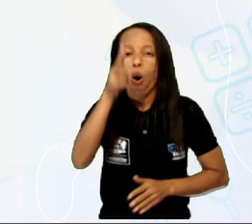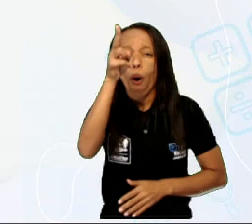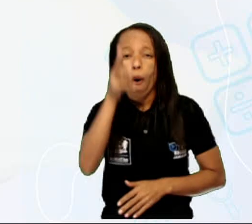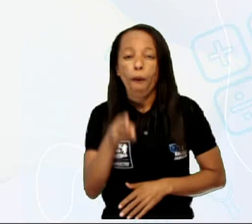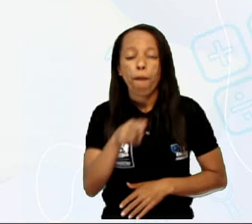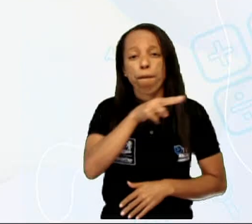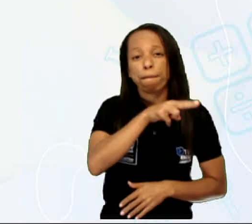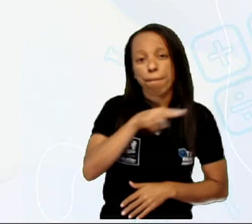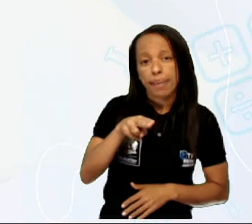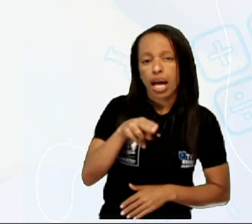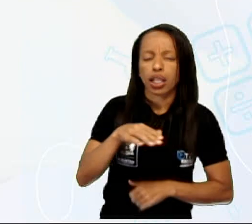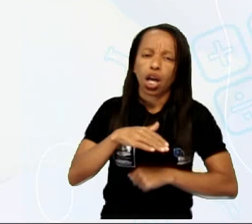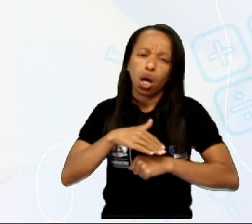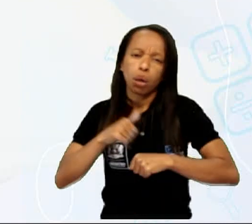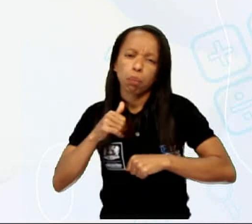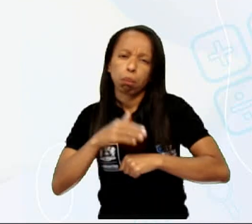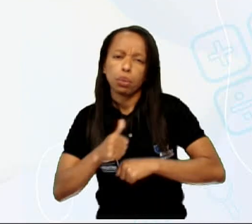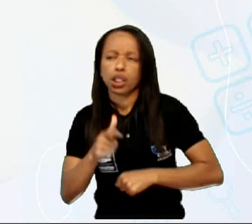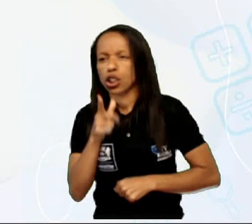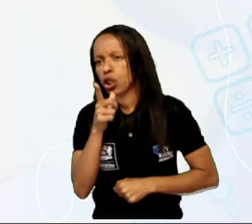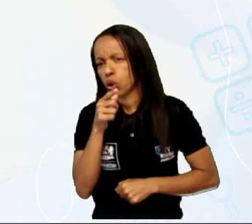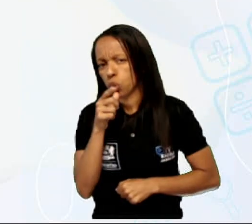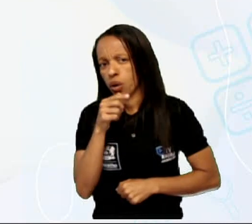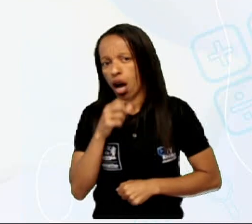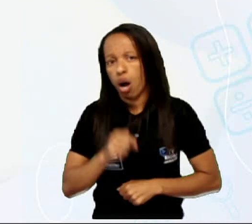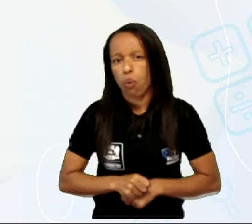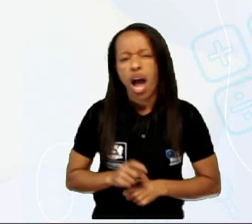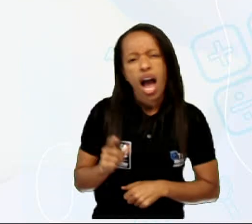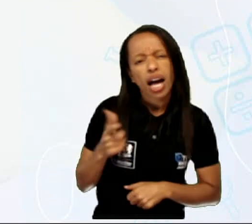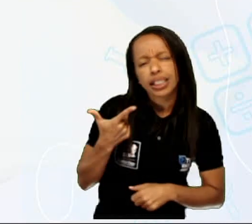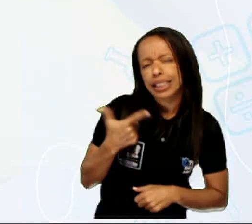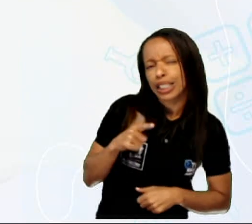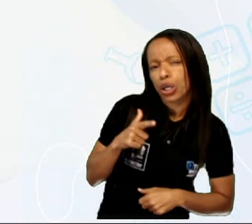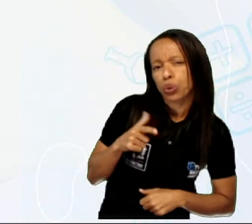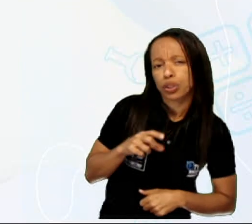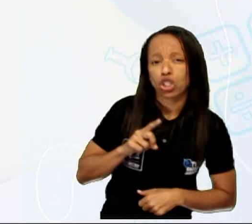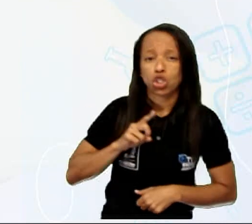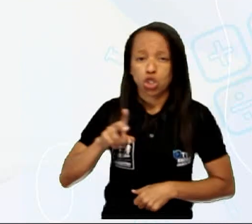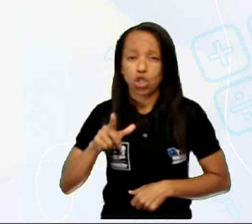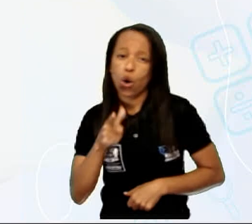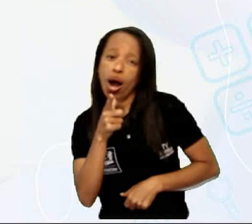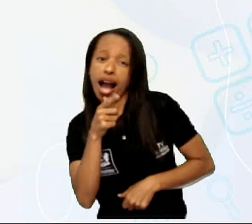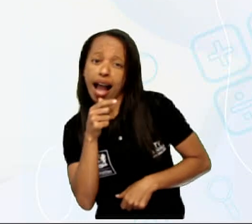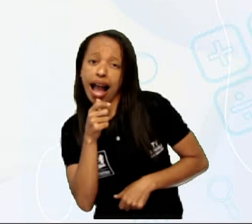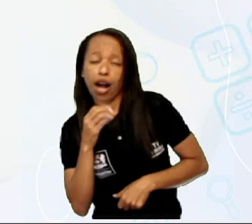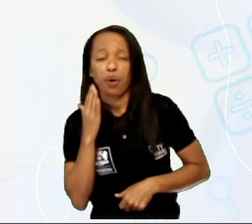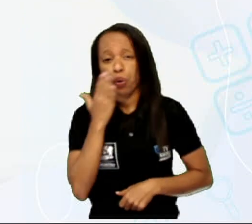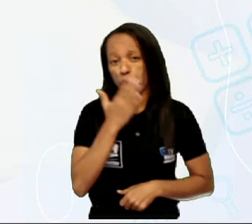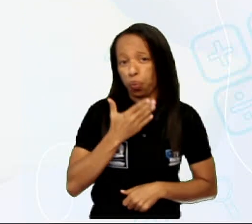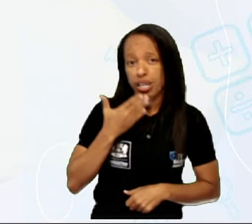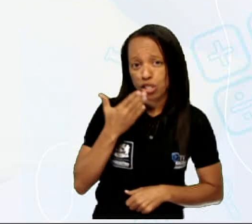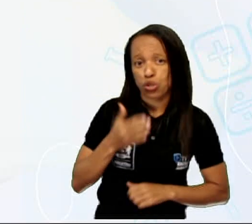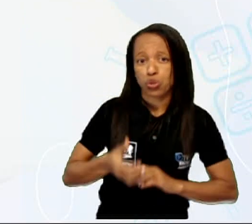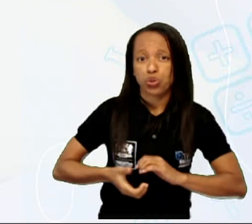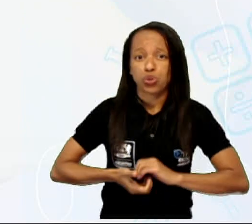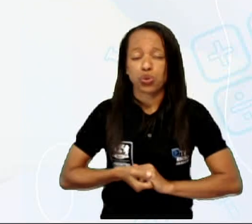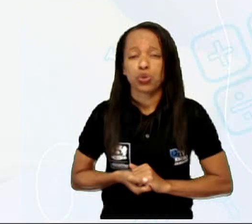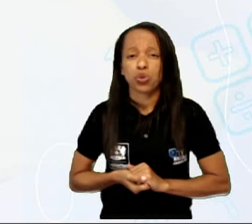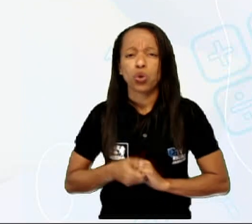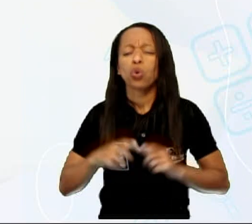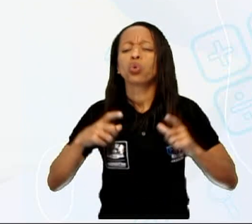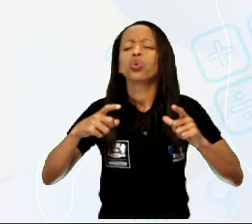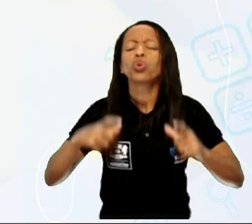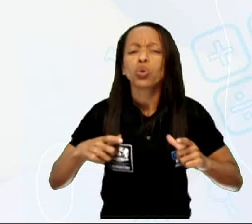João disse: "Só tem garapa." Disse o padre: "De onde é?" João Grilo lhe respondeu: "É do engenho